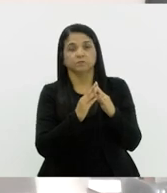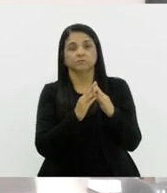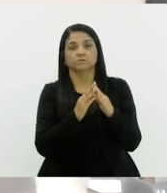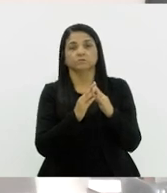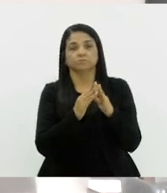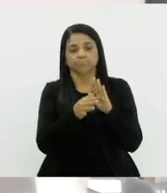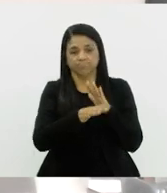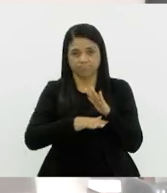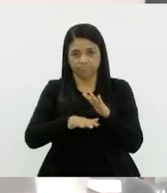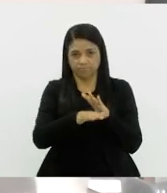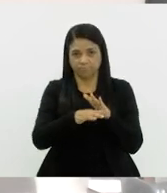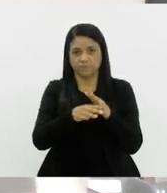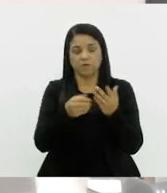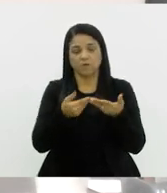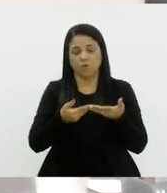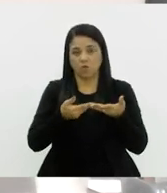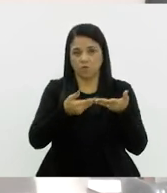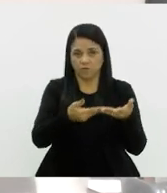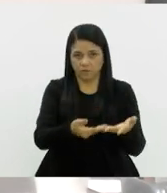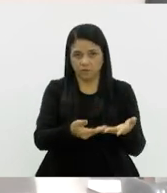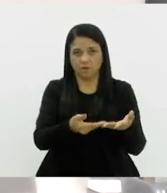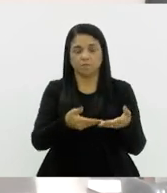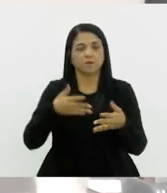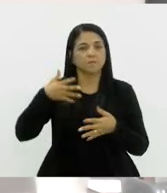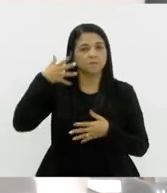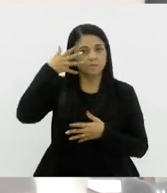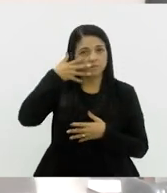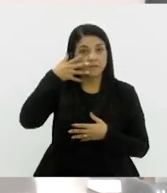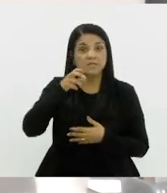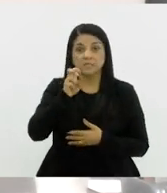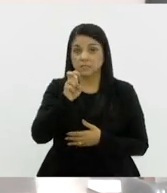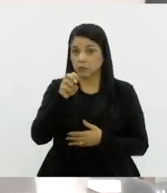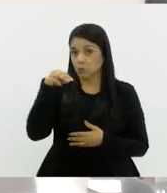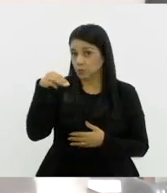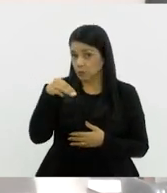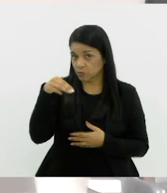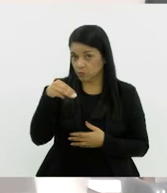então, convidar, assim, sucessivamente, para fazer uso da palavra por 5 minutos.